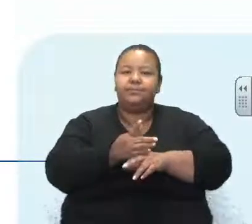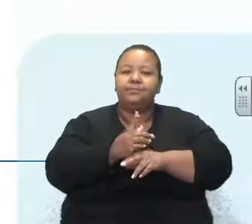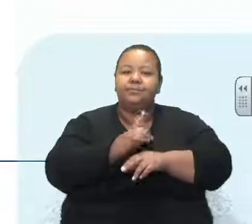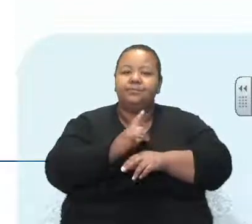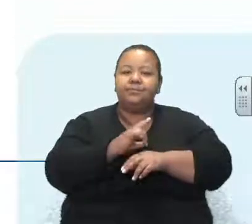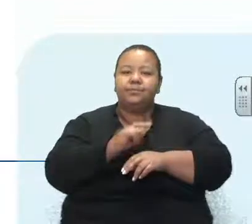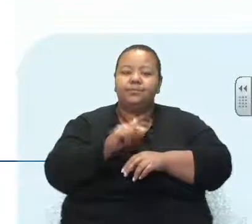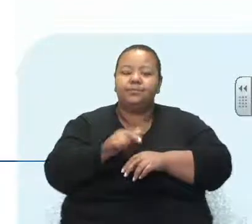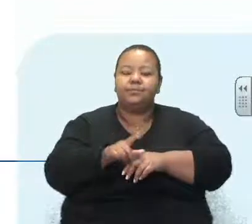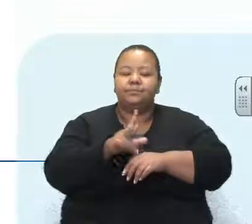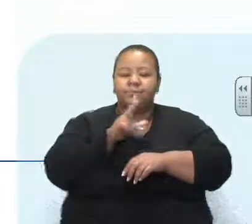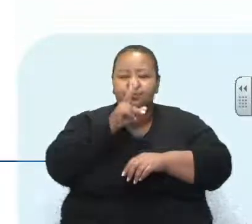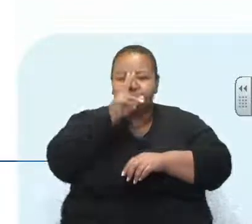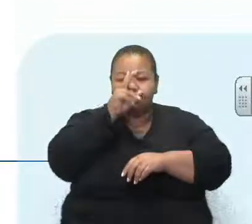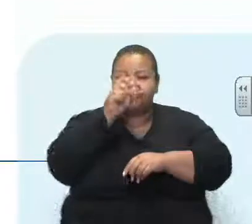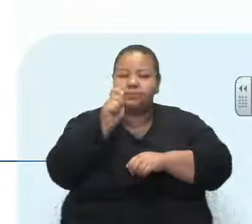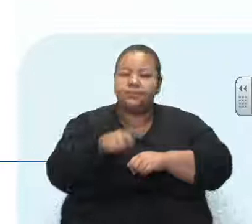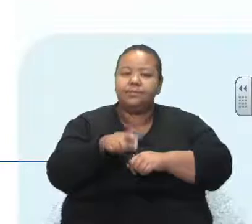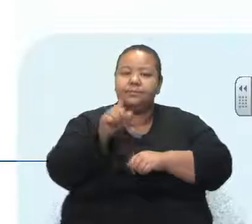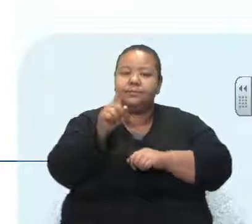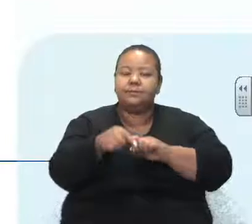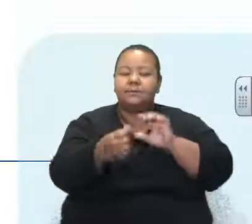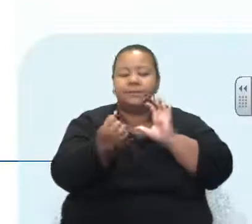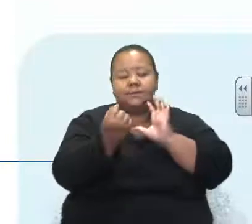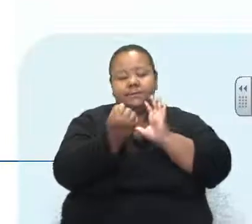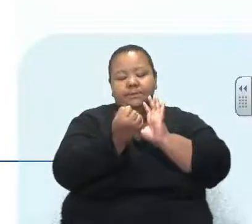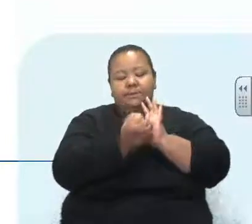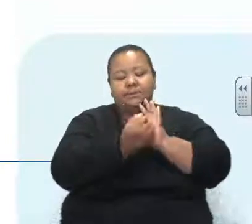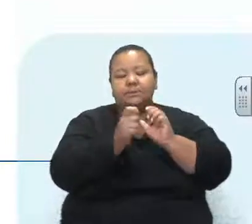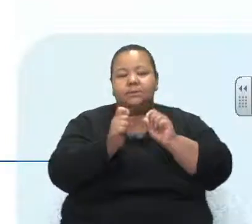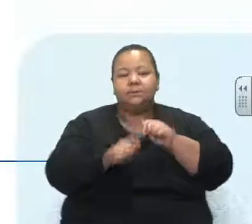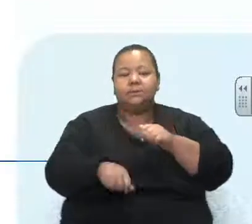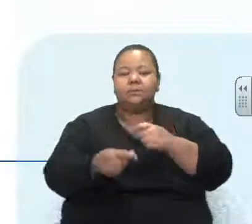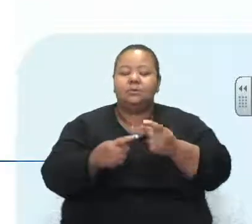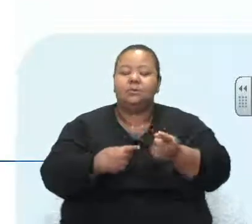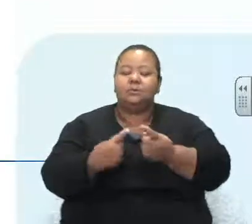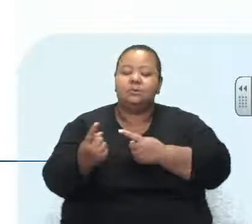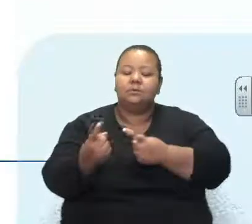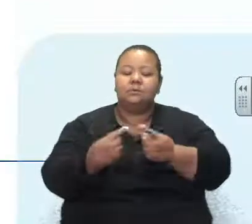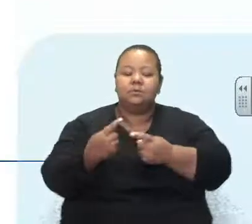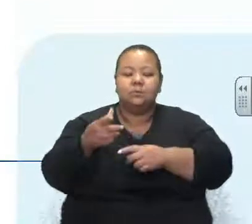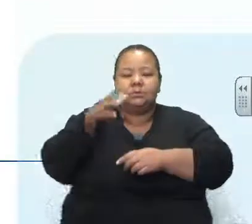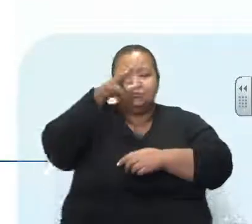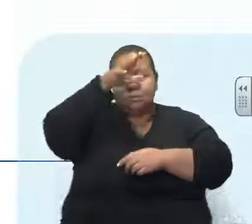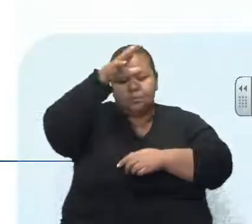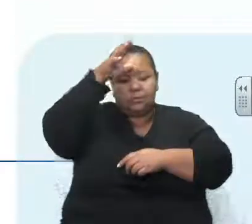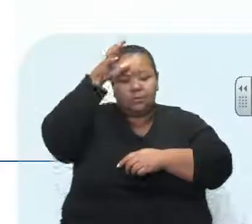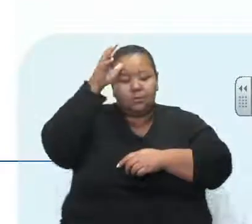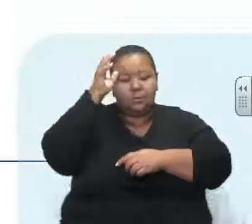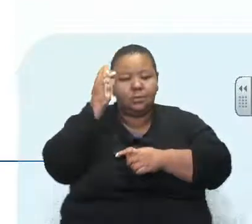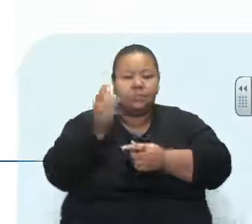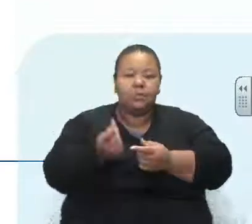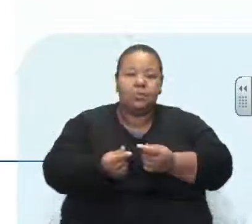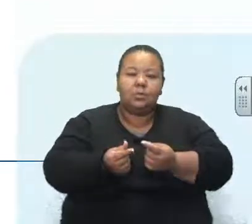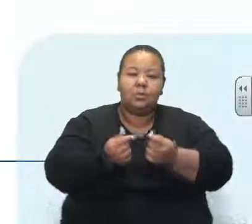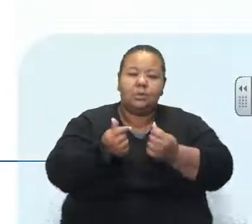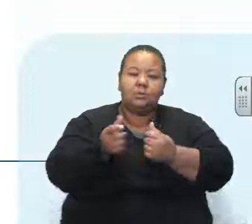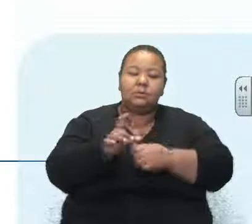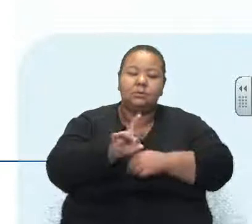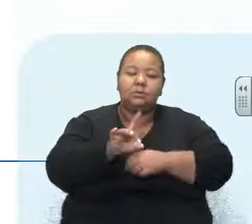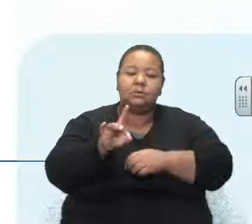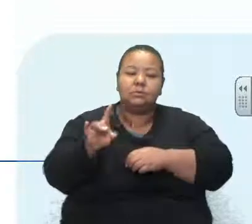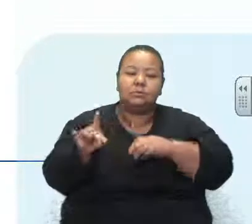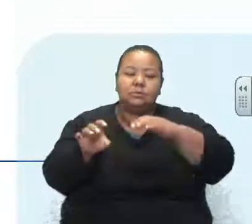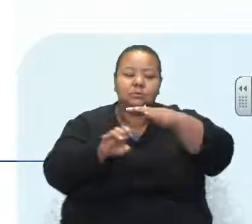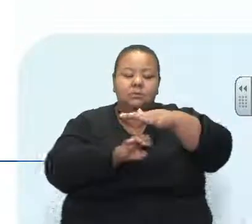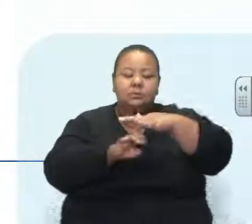aí, o que eu tenho de força? Pode ser marca, pode ser relacionamento com o meu cliente, pode ser meu preço, pode ser meus custos. Cada empresa tem o que é